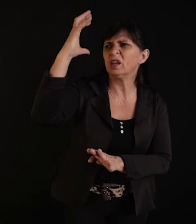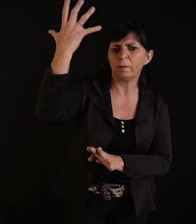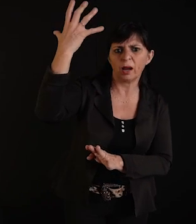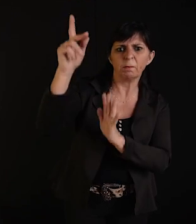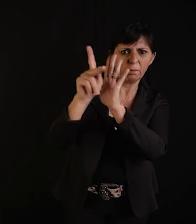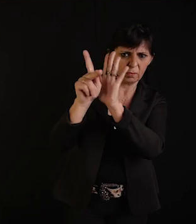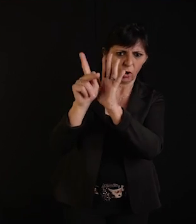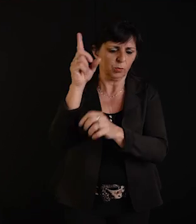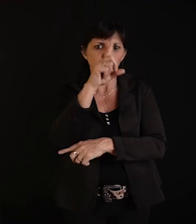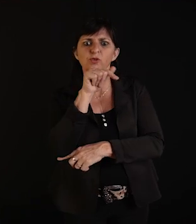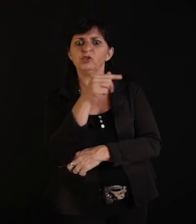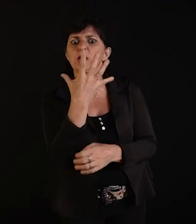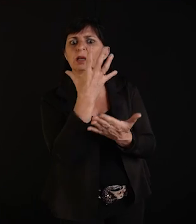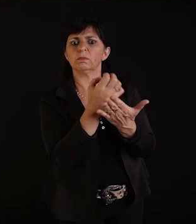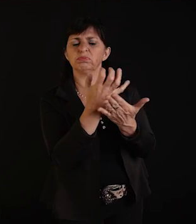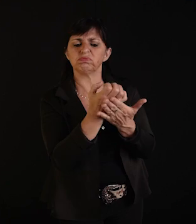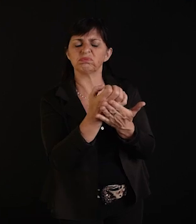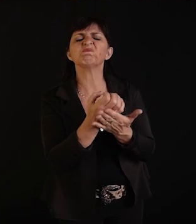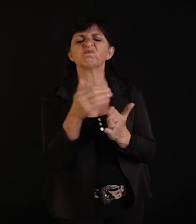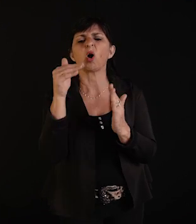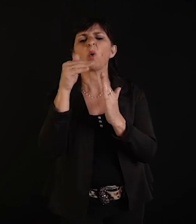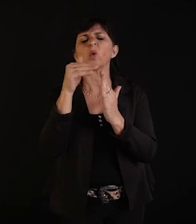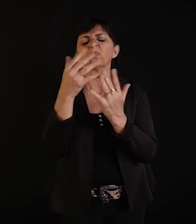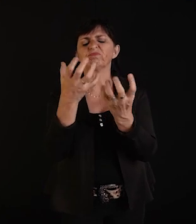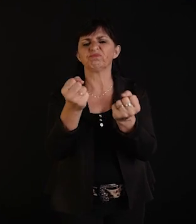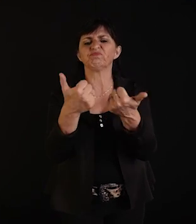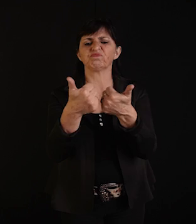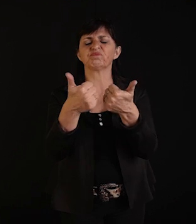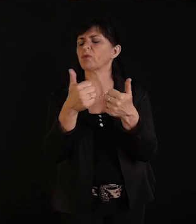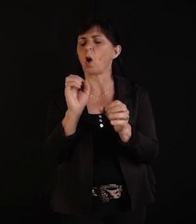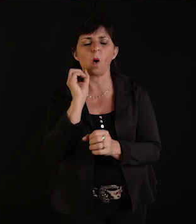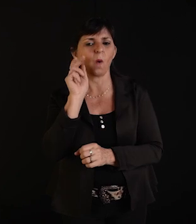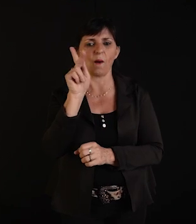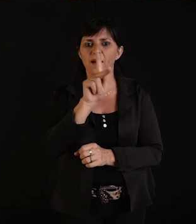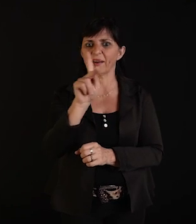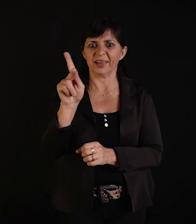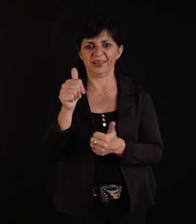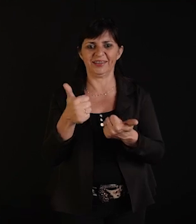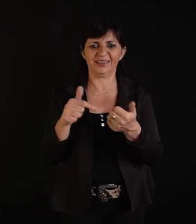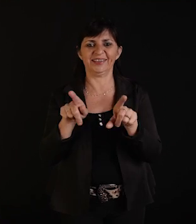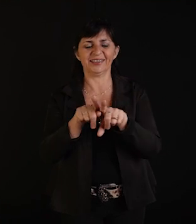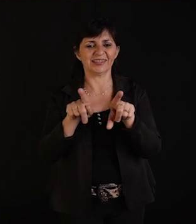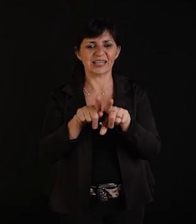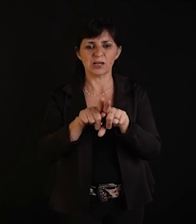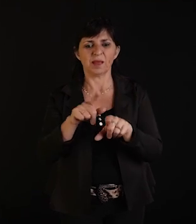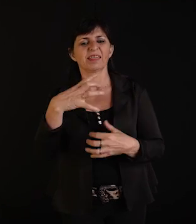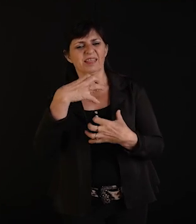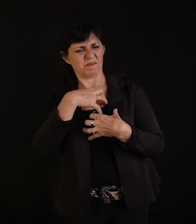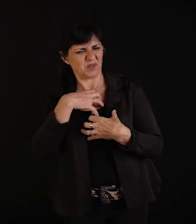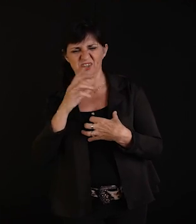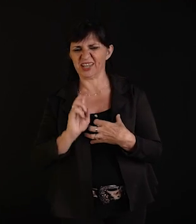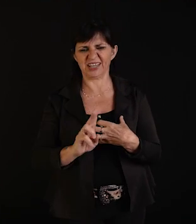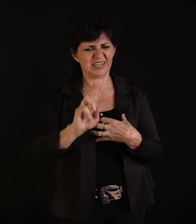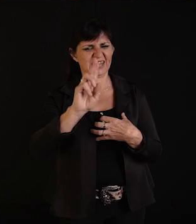ficou legal. E eu acabei concordando com eles, apesar de ter semitonado, mas semitonar é uma coisa que eu tenho e faço sempre,